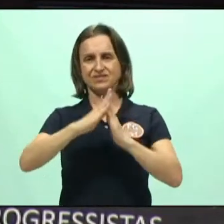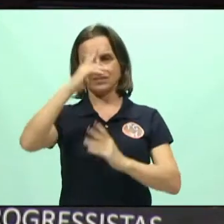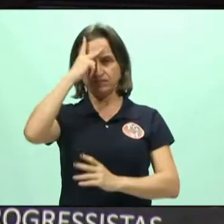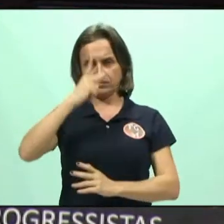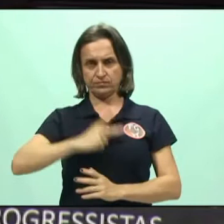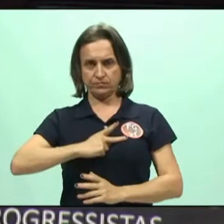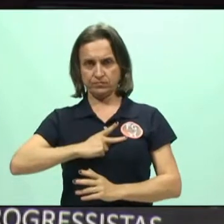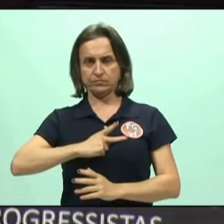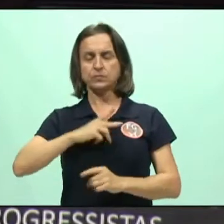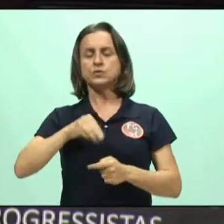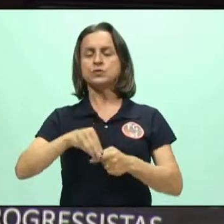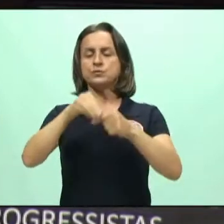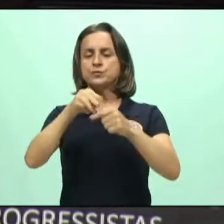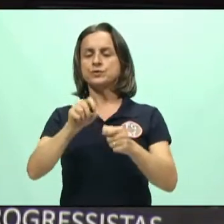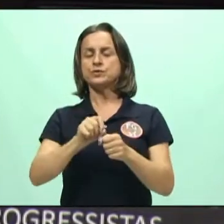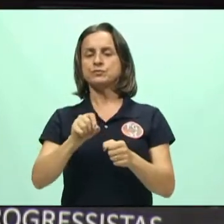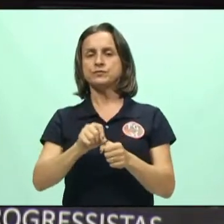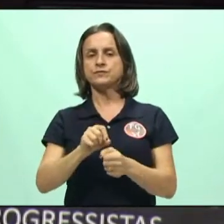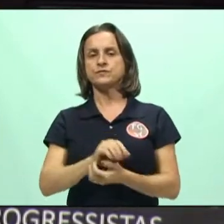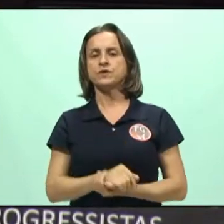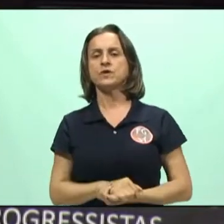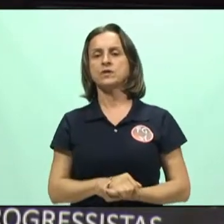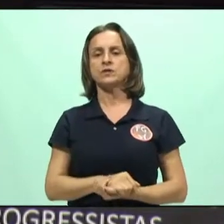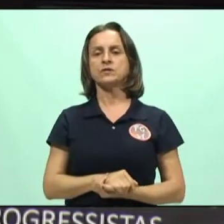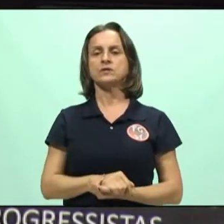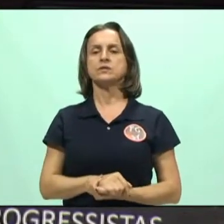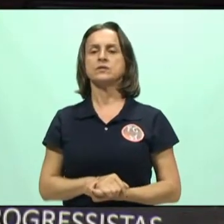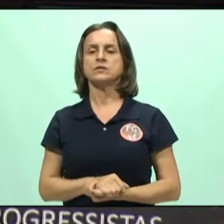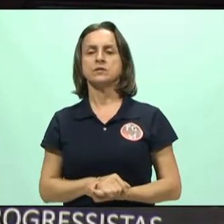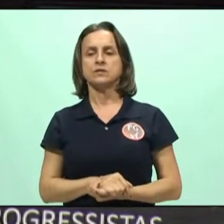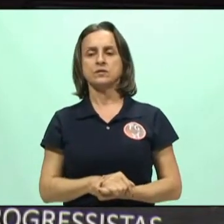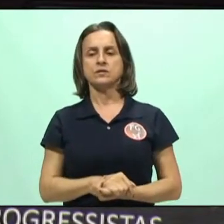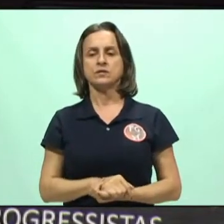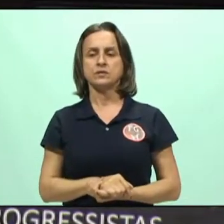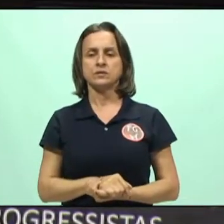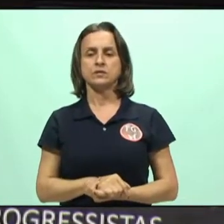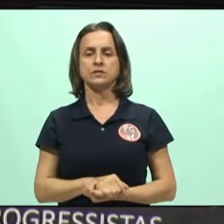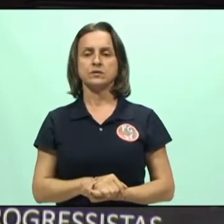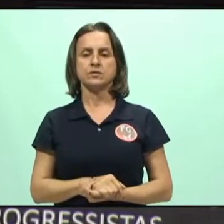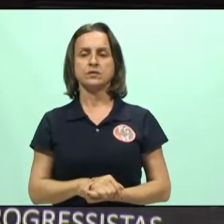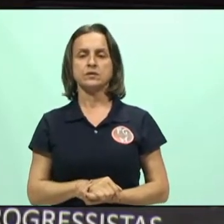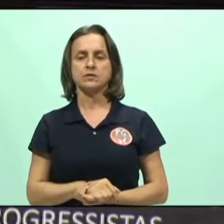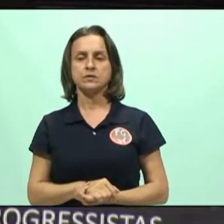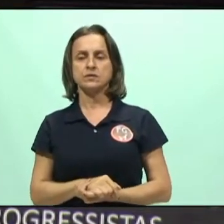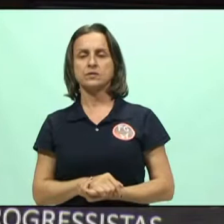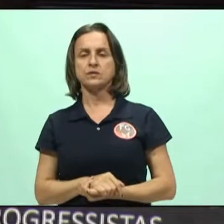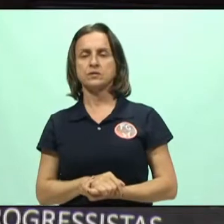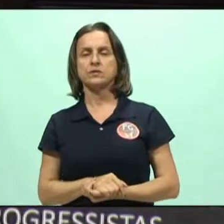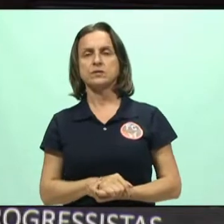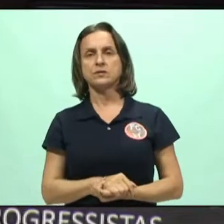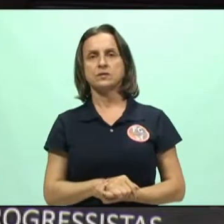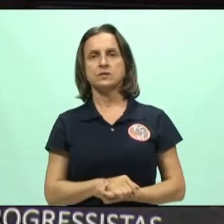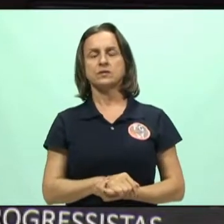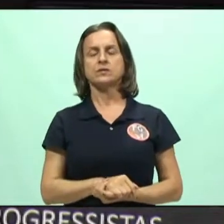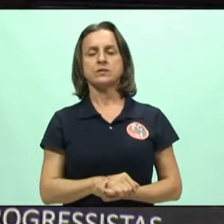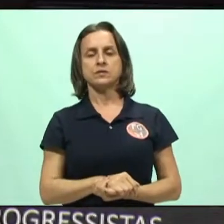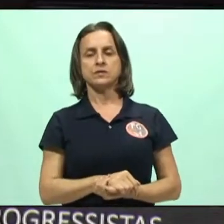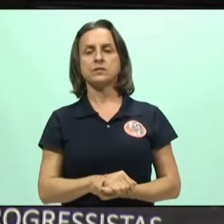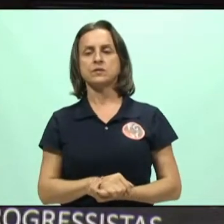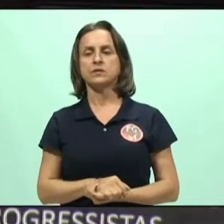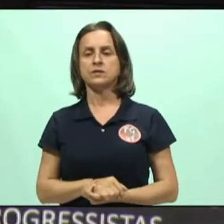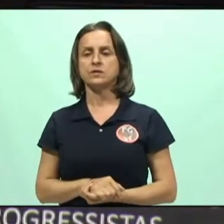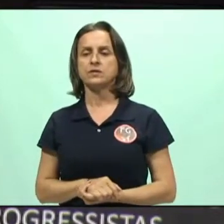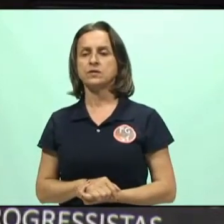feito inclusive não ele tem título de propriedade o vereador Carlinho